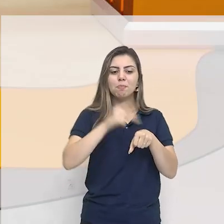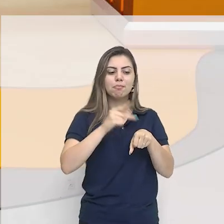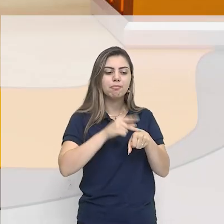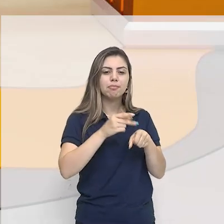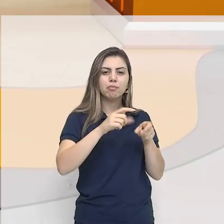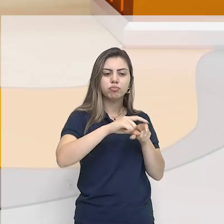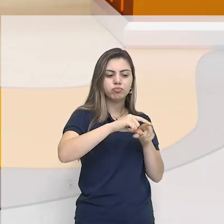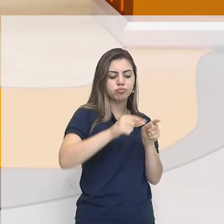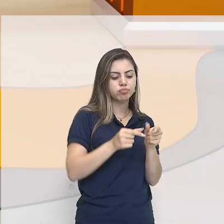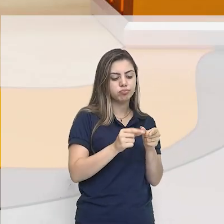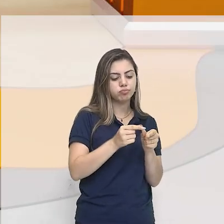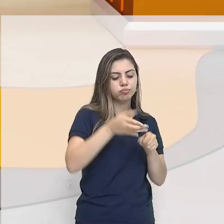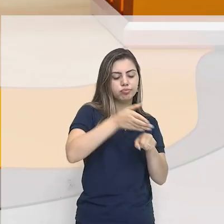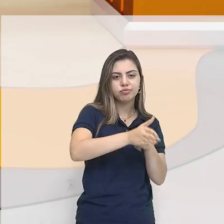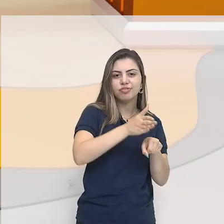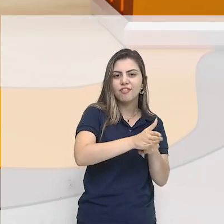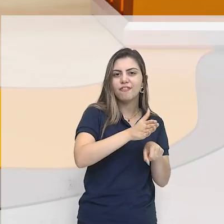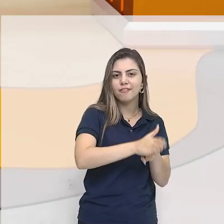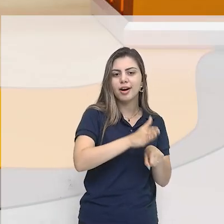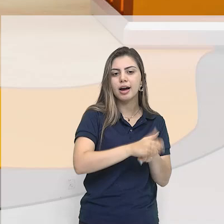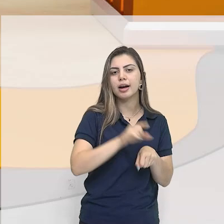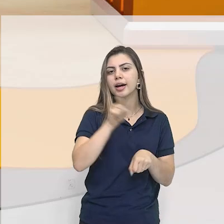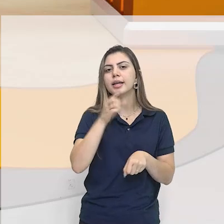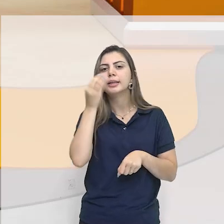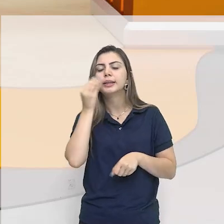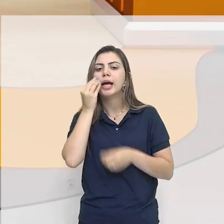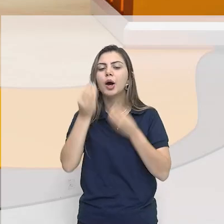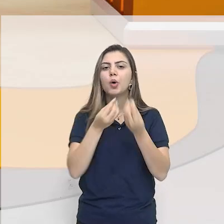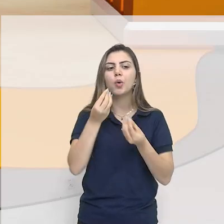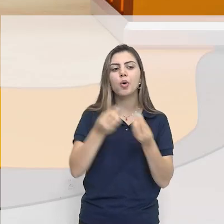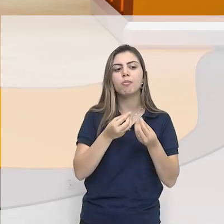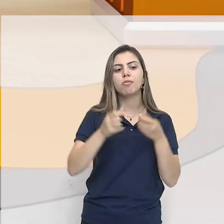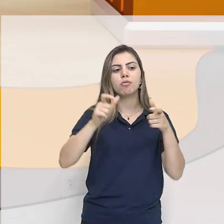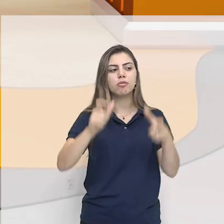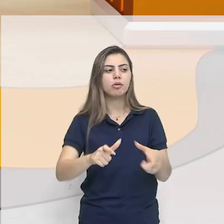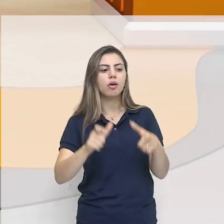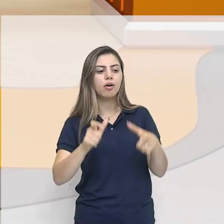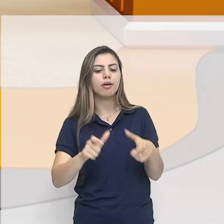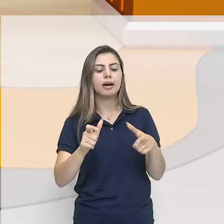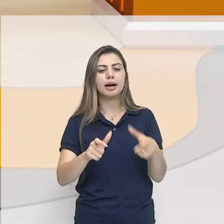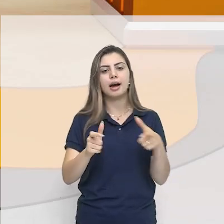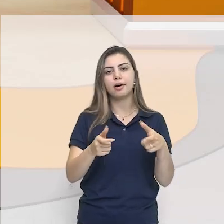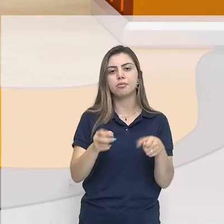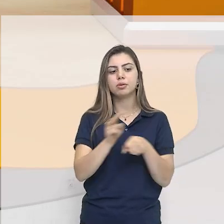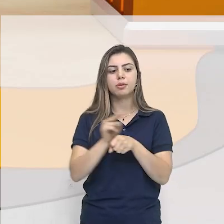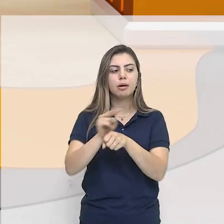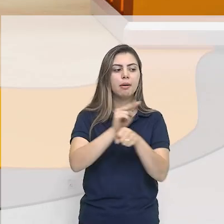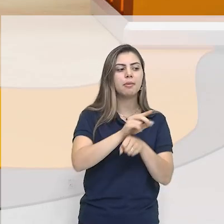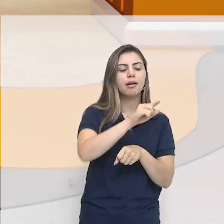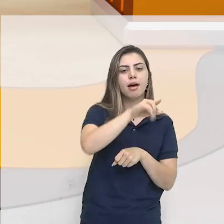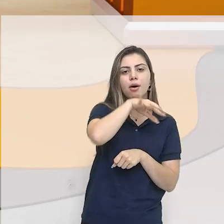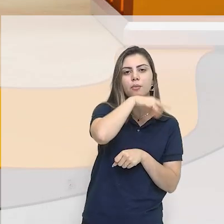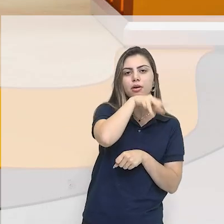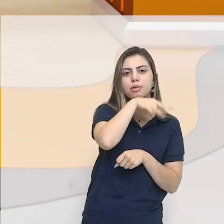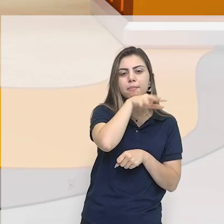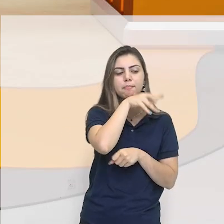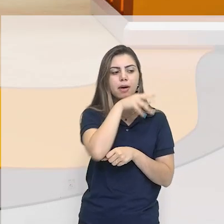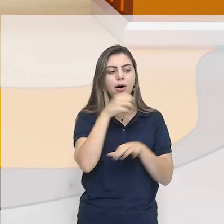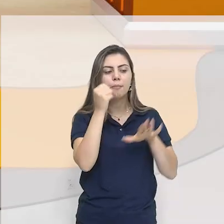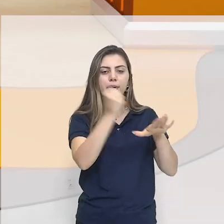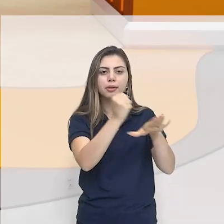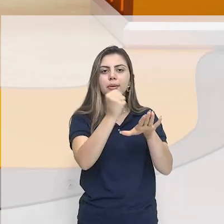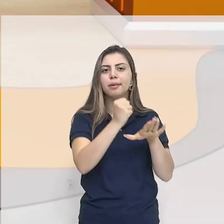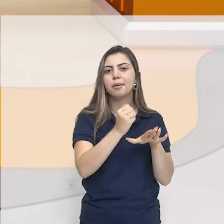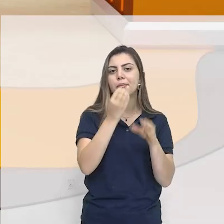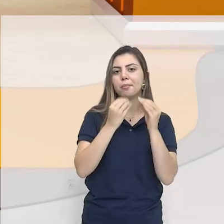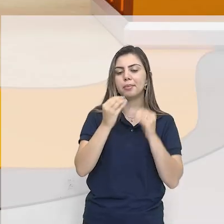a dominar o meio, a tentar afugentar, então, os animais. Então, percebe que isso é um longo processo de evolução. Vamos